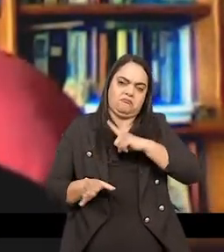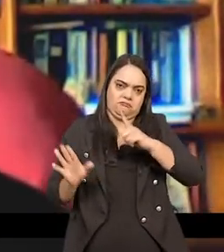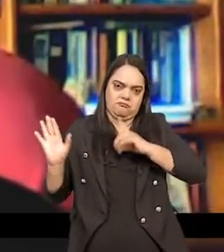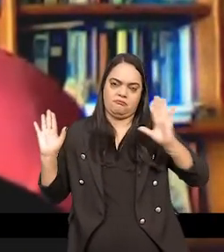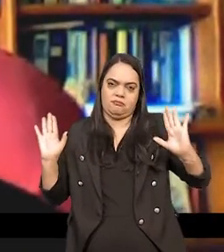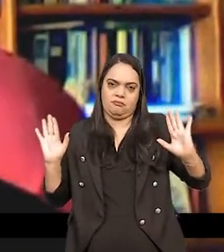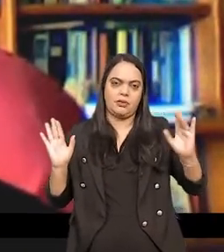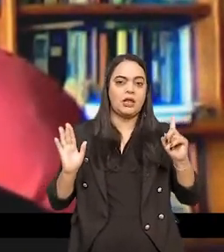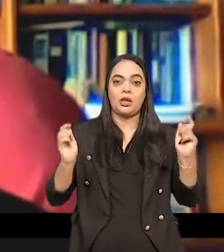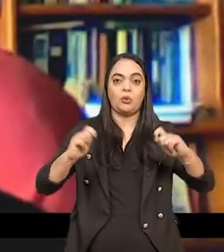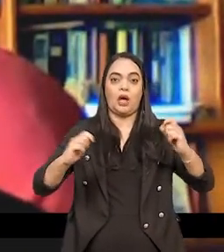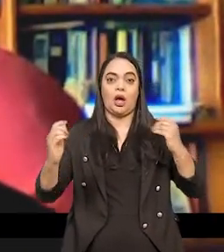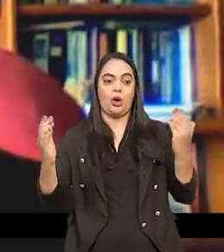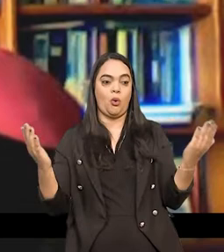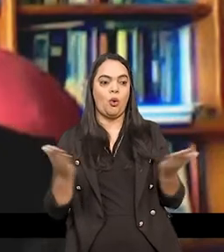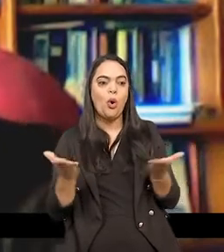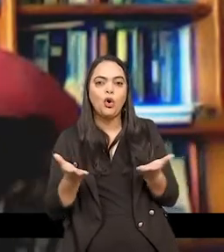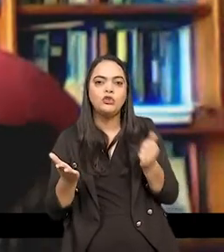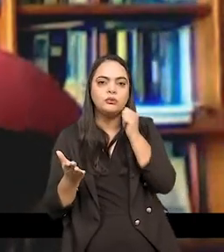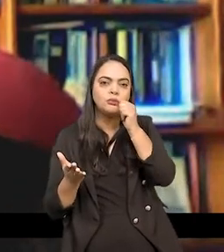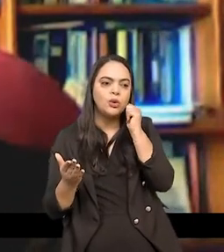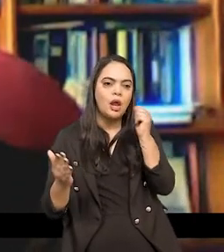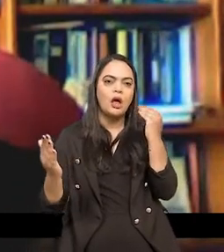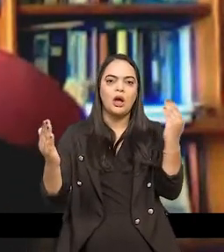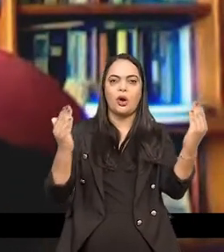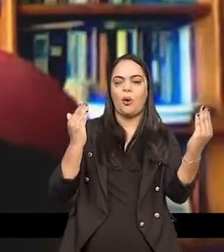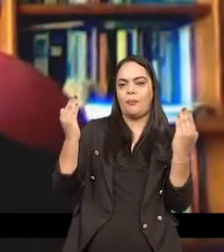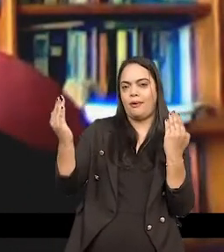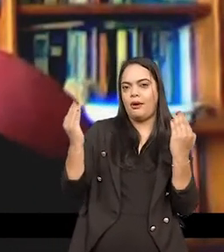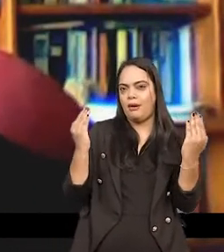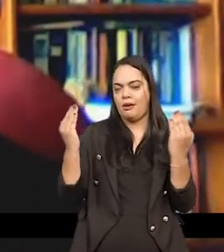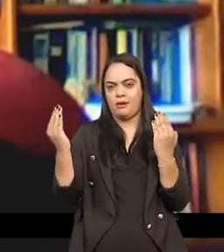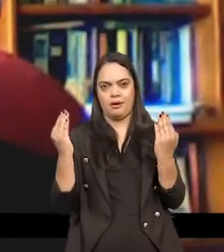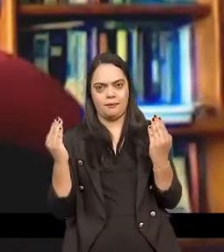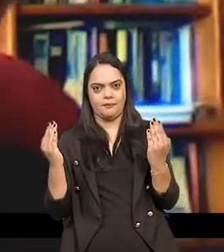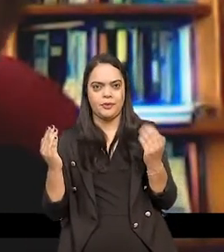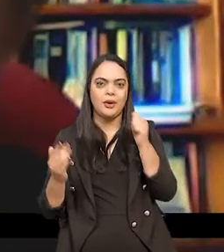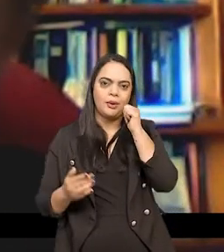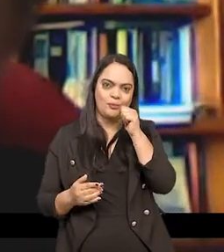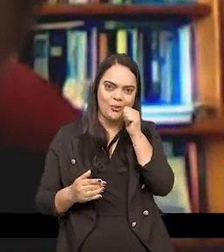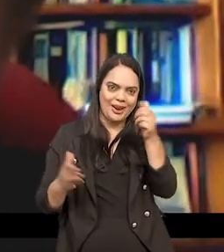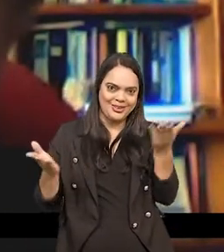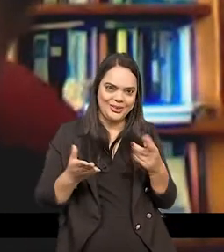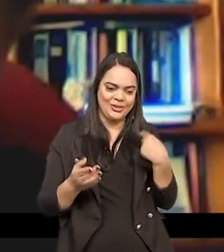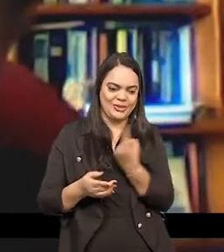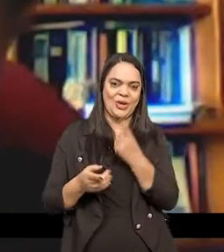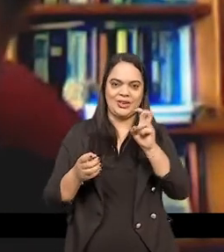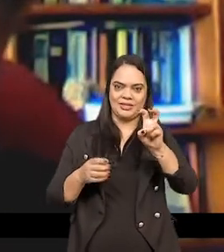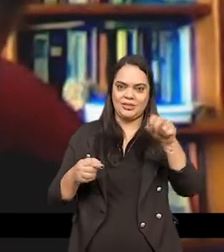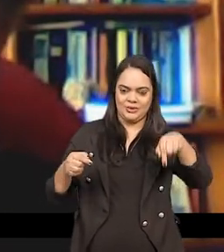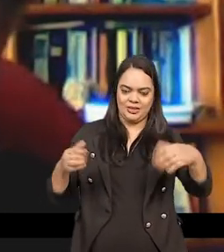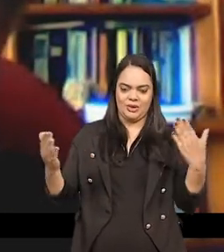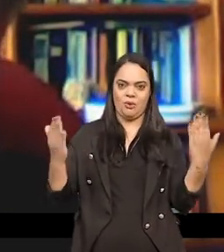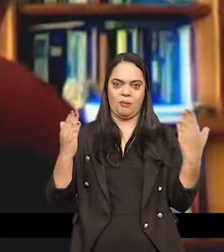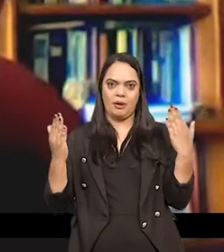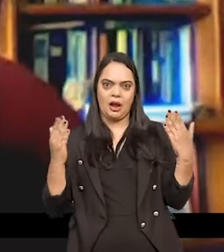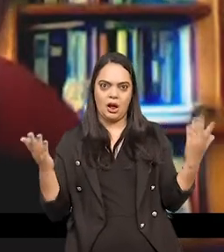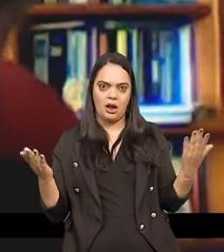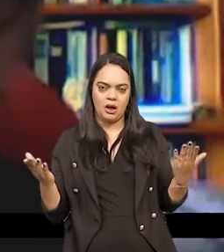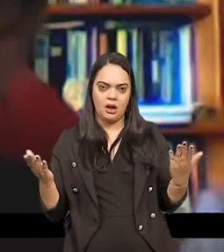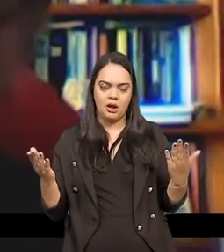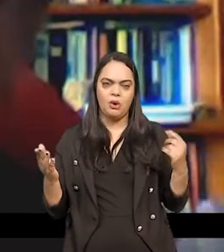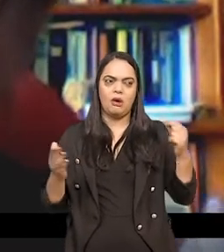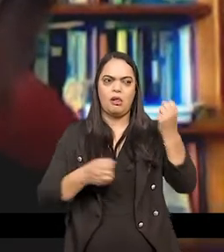comparar as mulheres de hoje, nós aqui, nós cinco aqui, as mulheres em 1822.